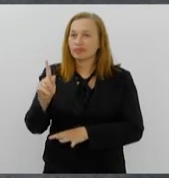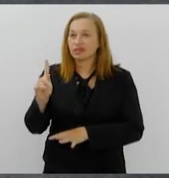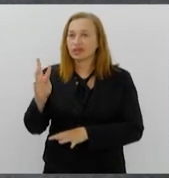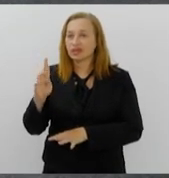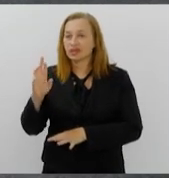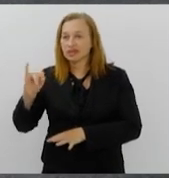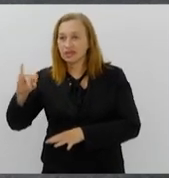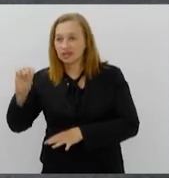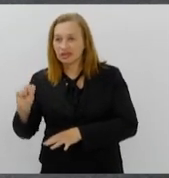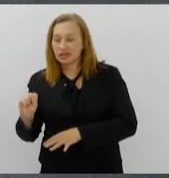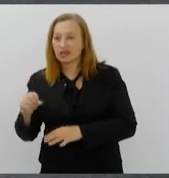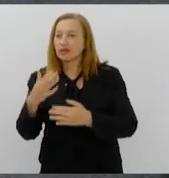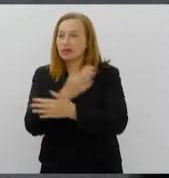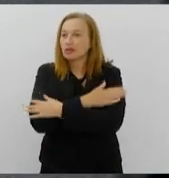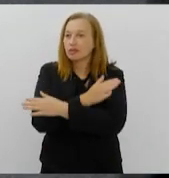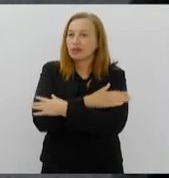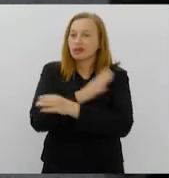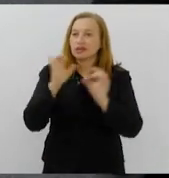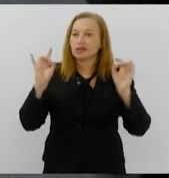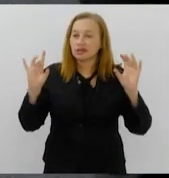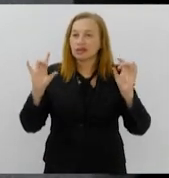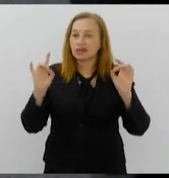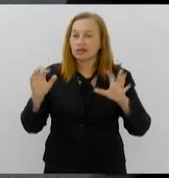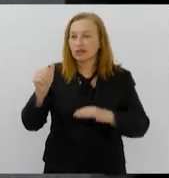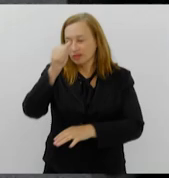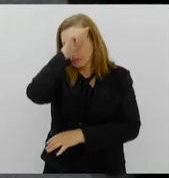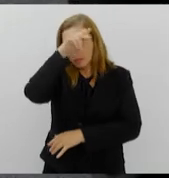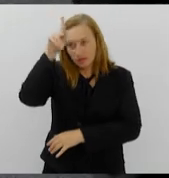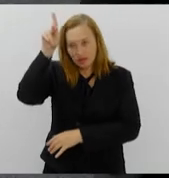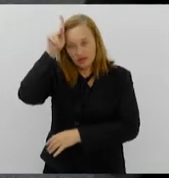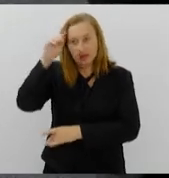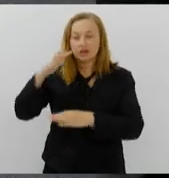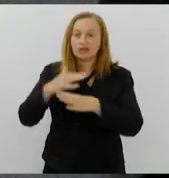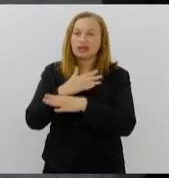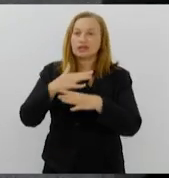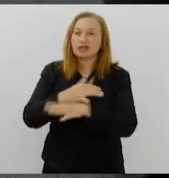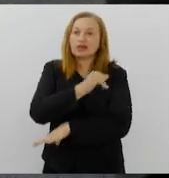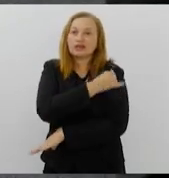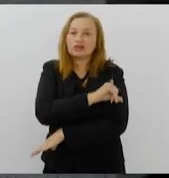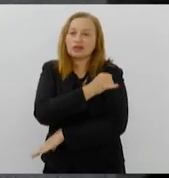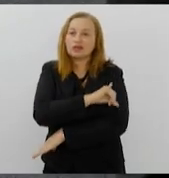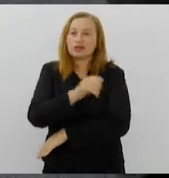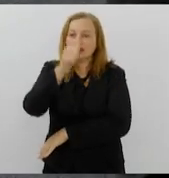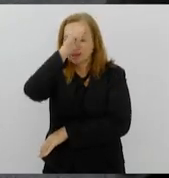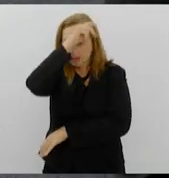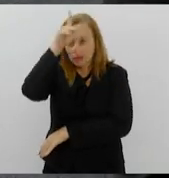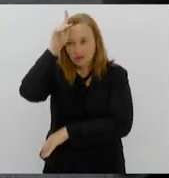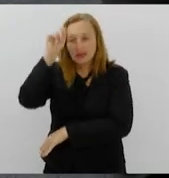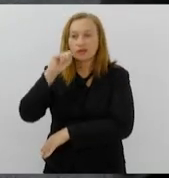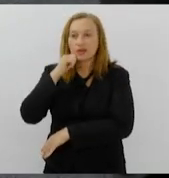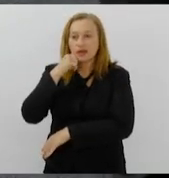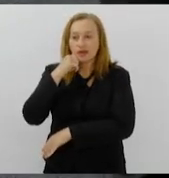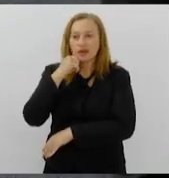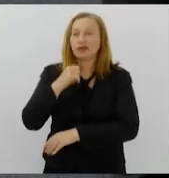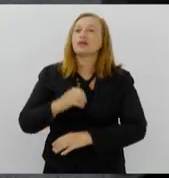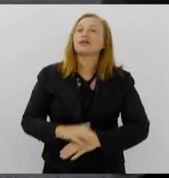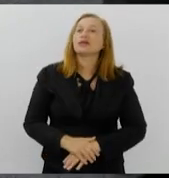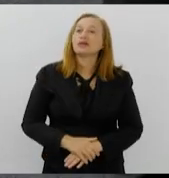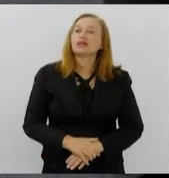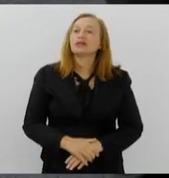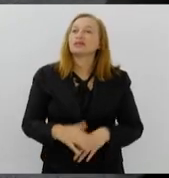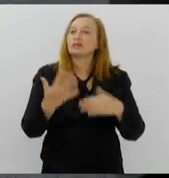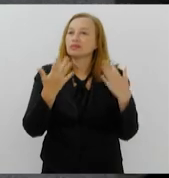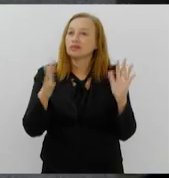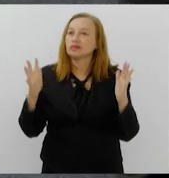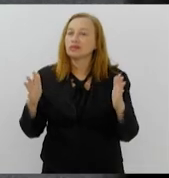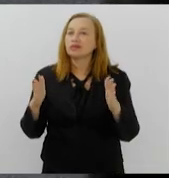especial ao prefeito agora reeleito da cidade do Rio de Janeiro, Eduardo Paes, que conseguiu arregimentar setores